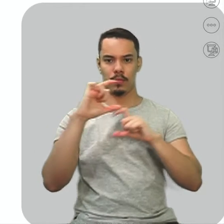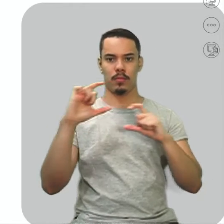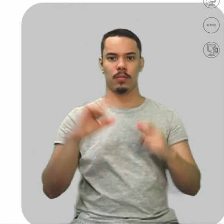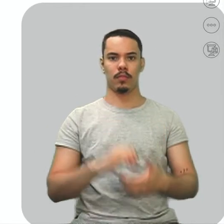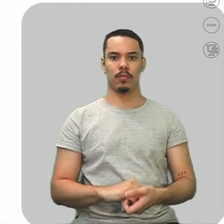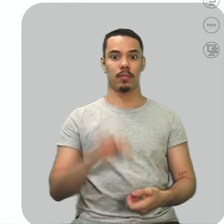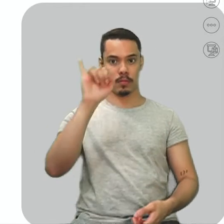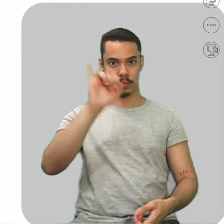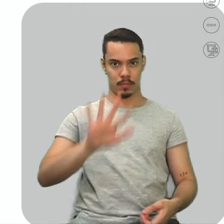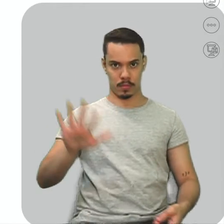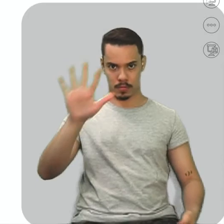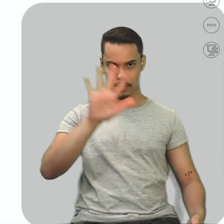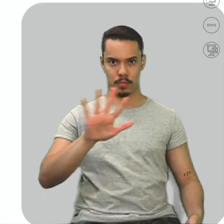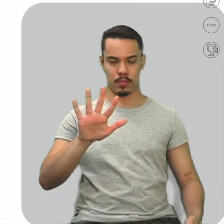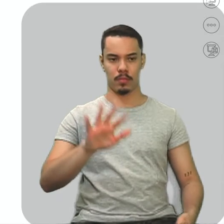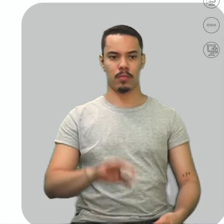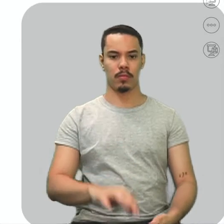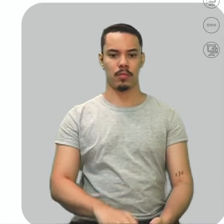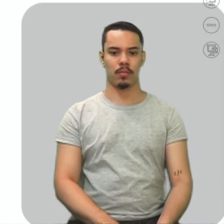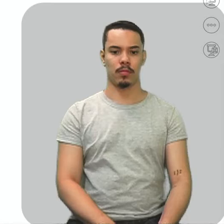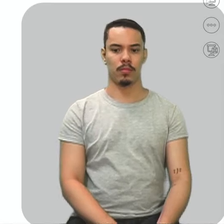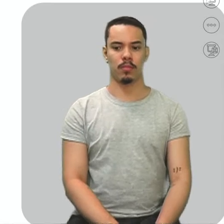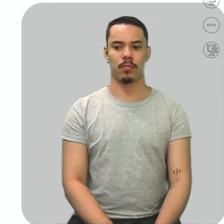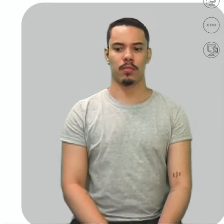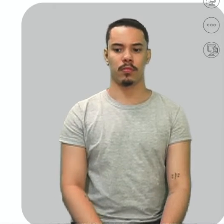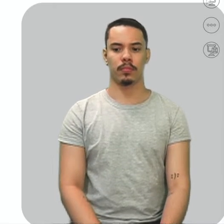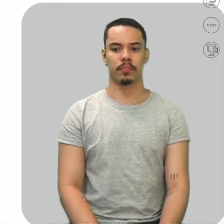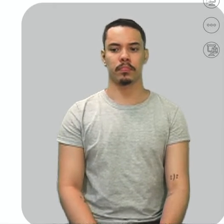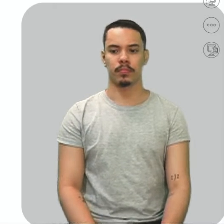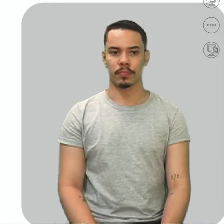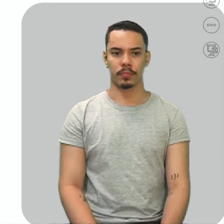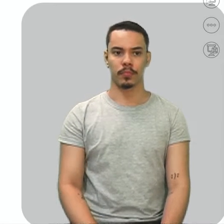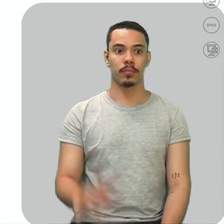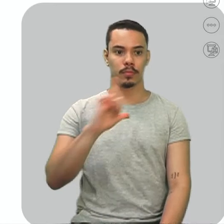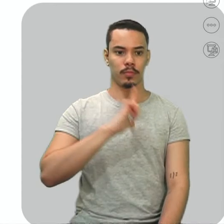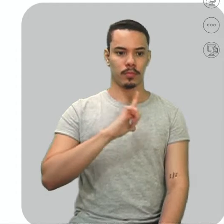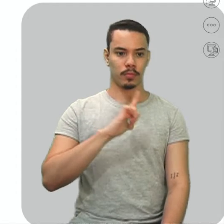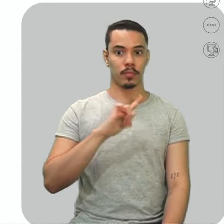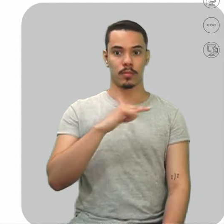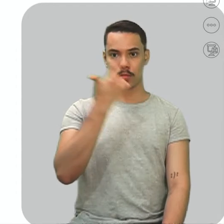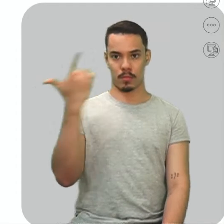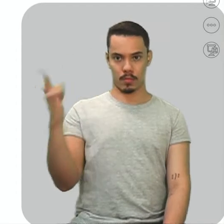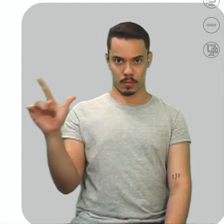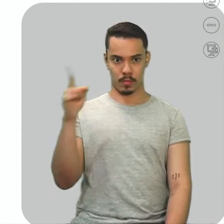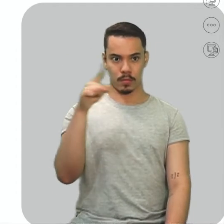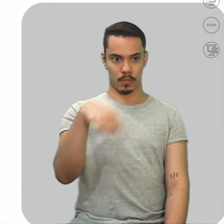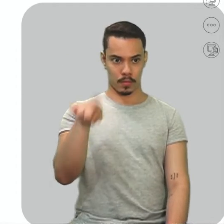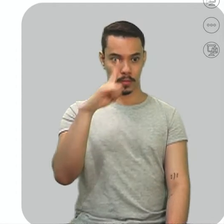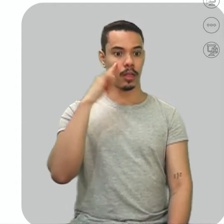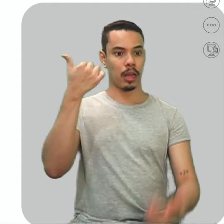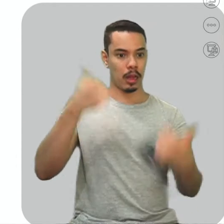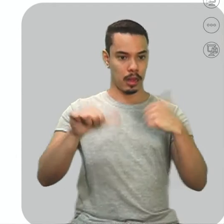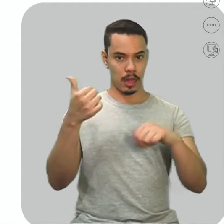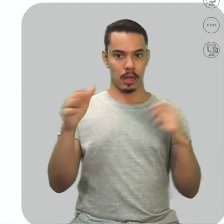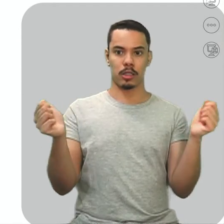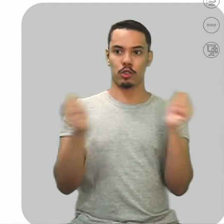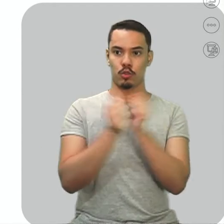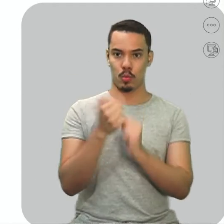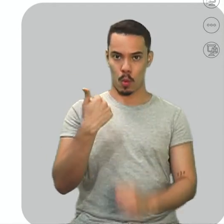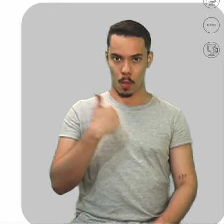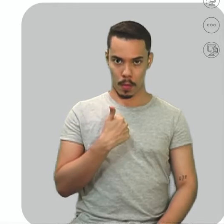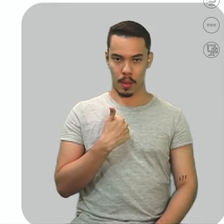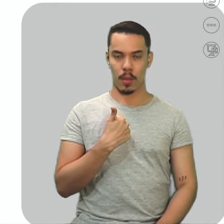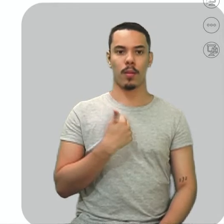essa imagem na verdade Olá aqui é o teu outra para você analisar também junto comigo